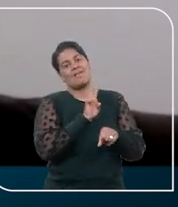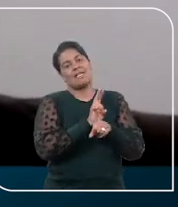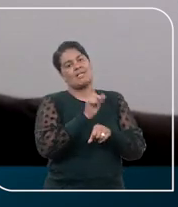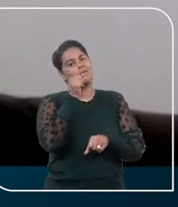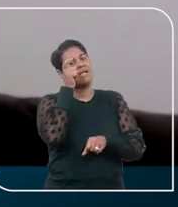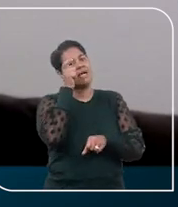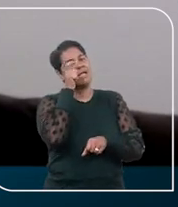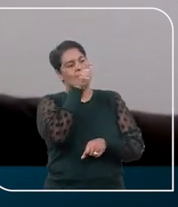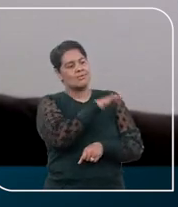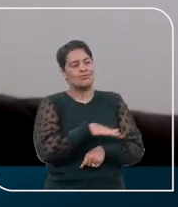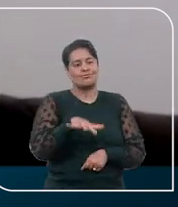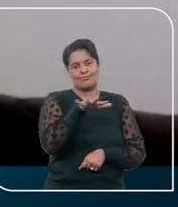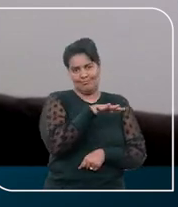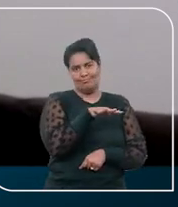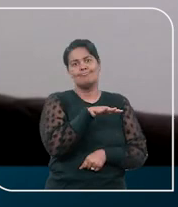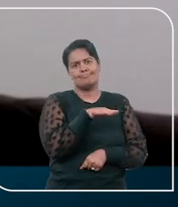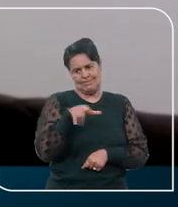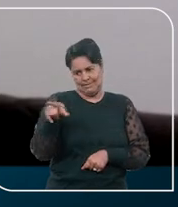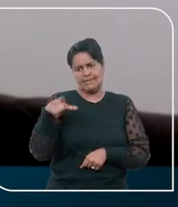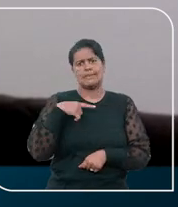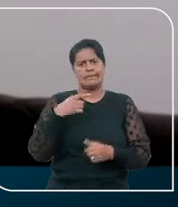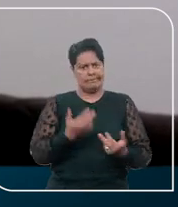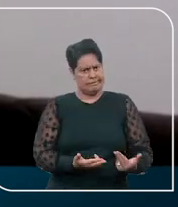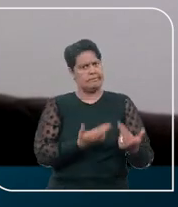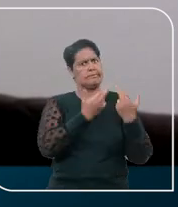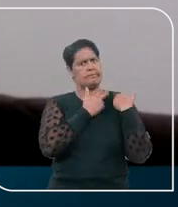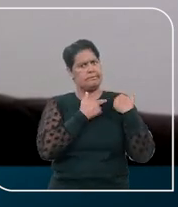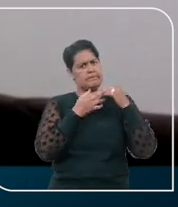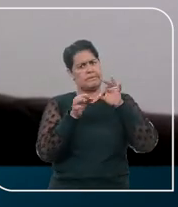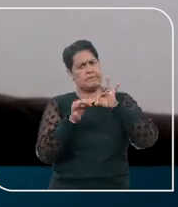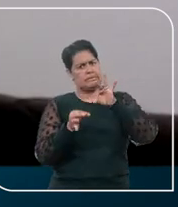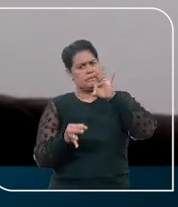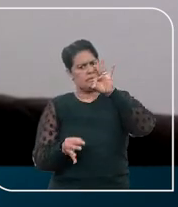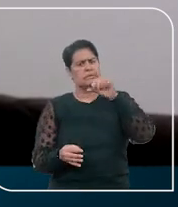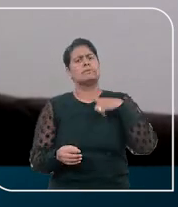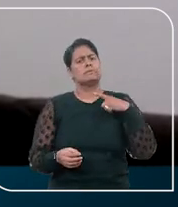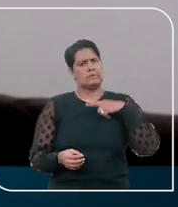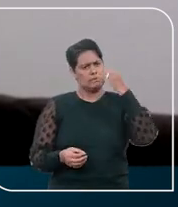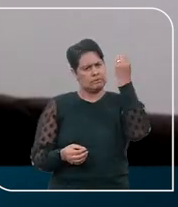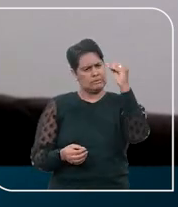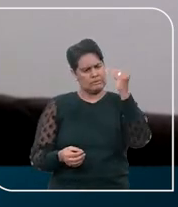existem muitas responsabilidades, né? A gente fala dessas mínimas que estão esculpidas ali